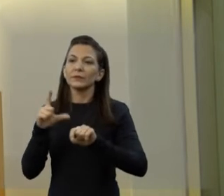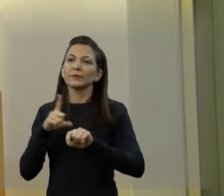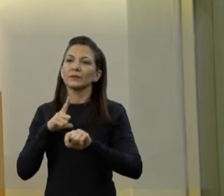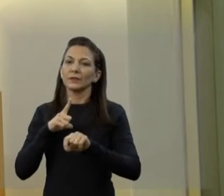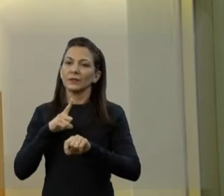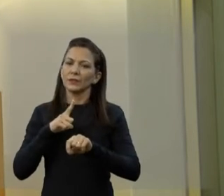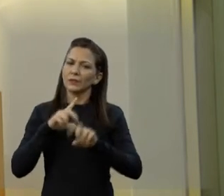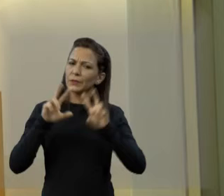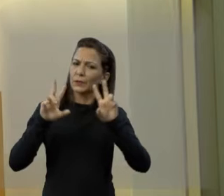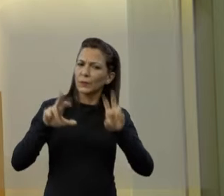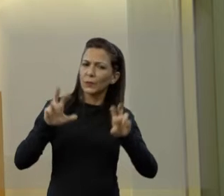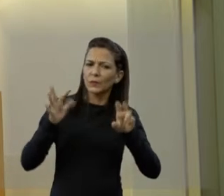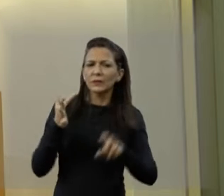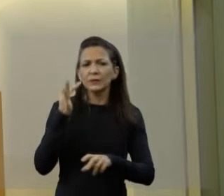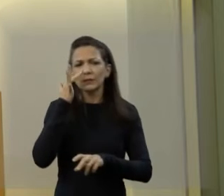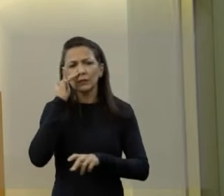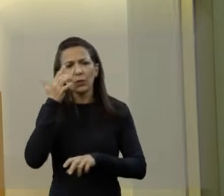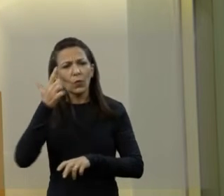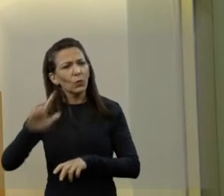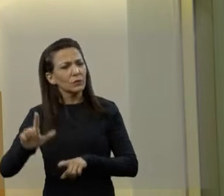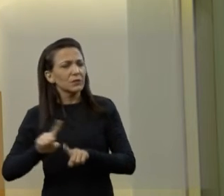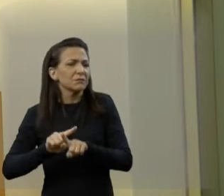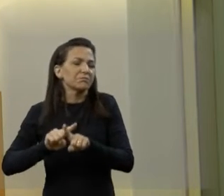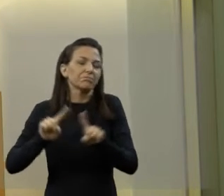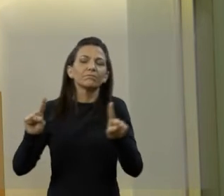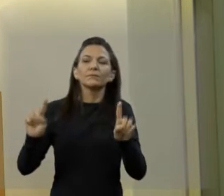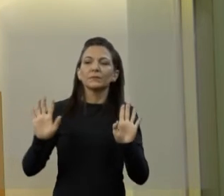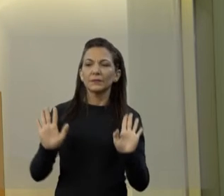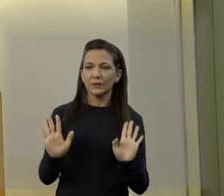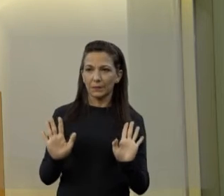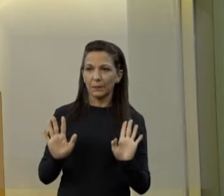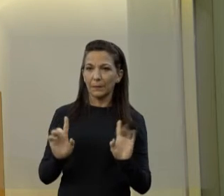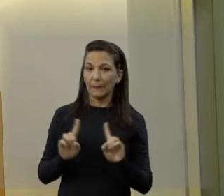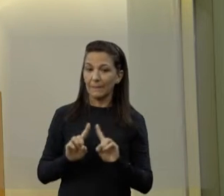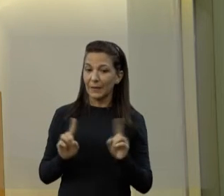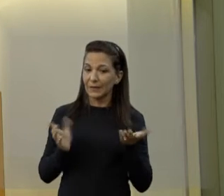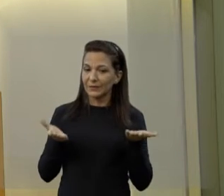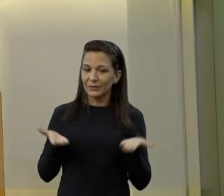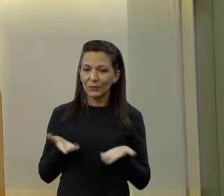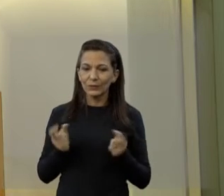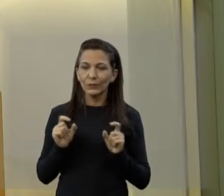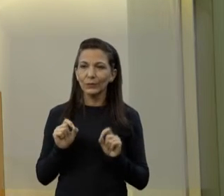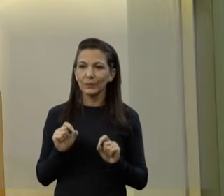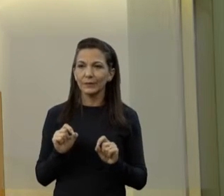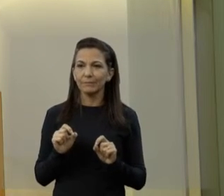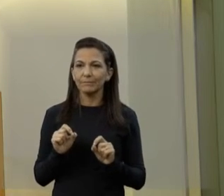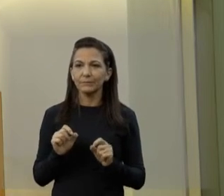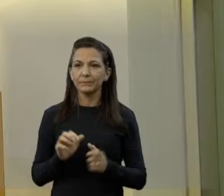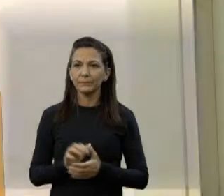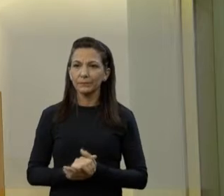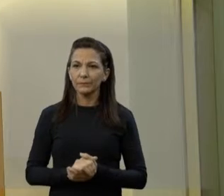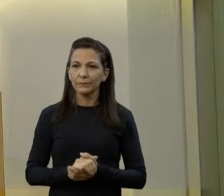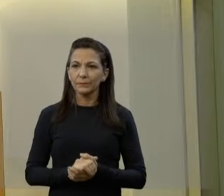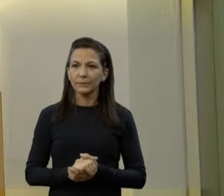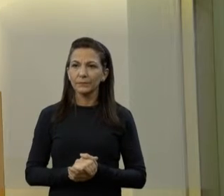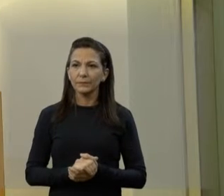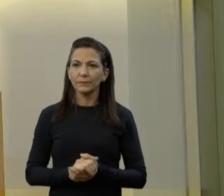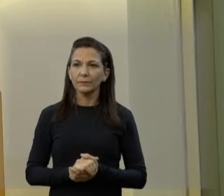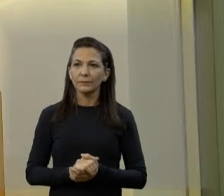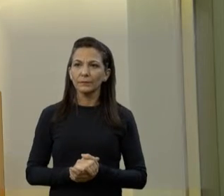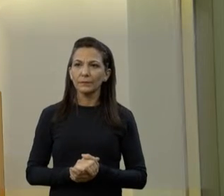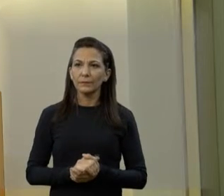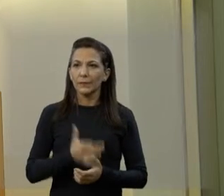e tem questões que causa indignação e outras não e agora e nenhum